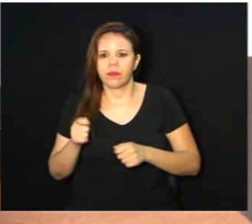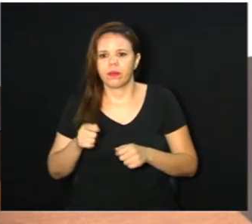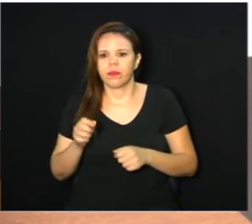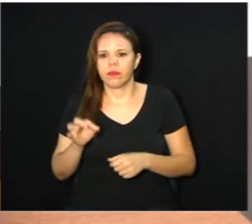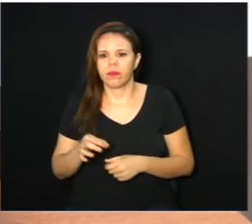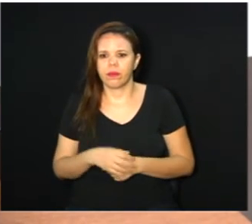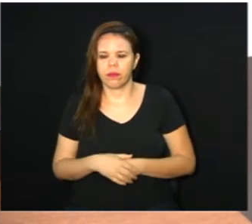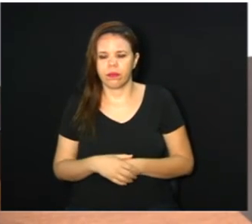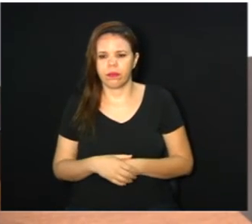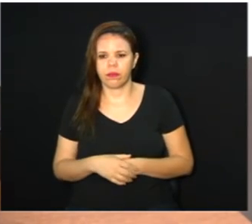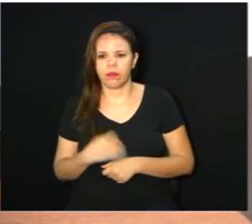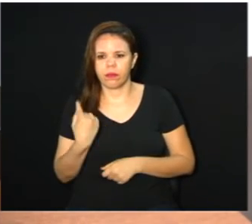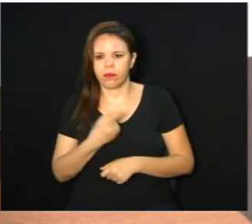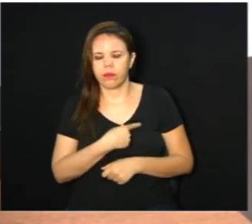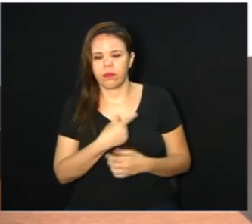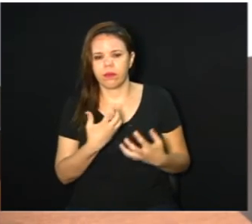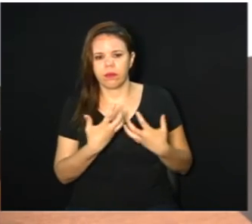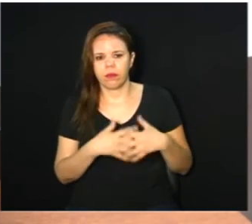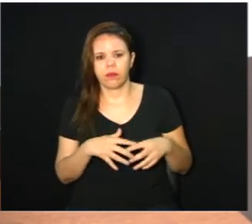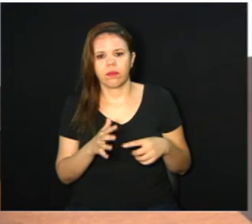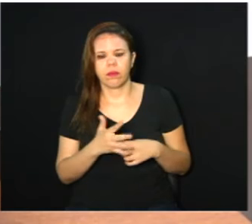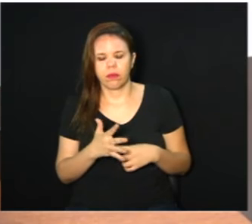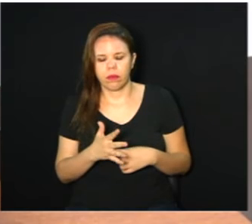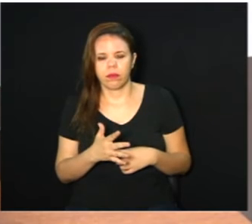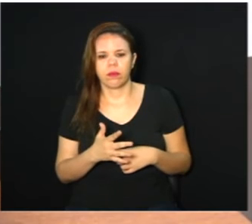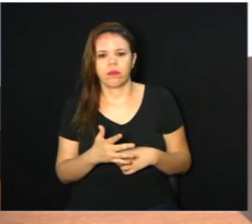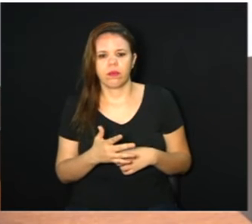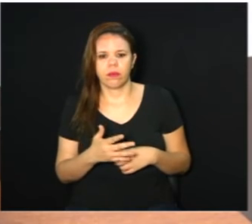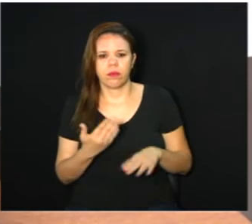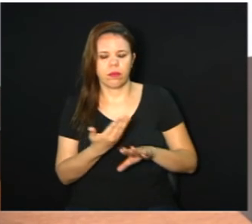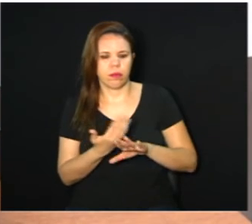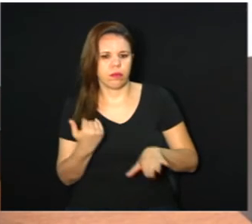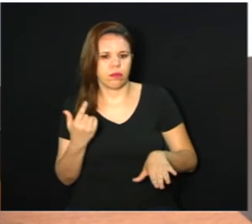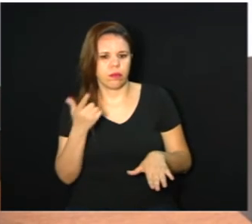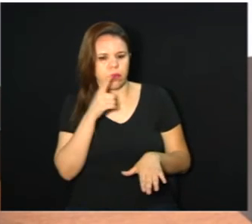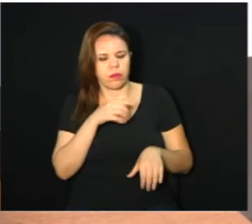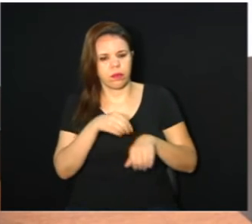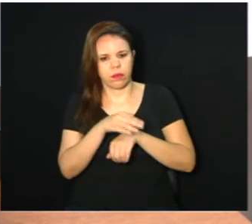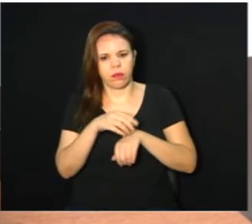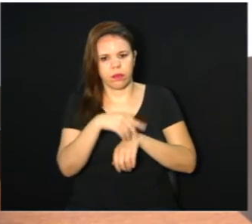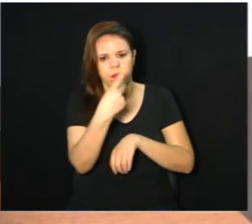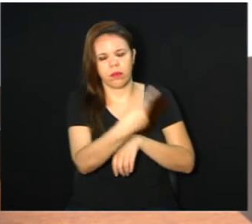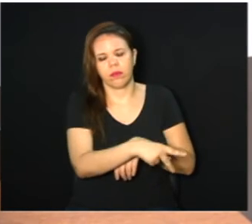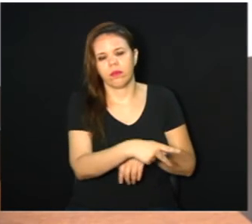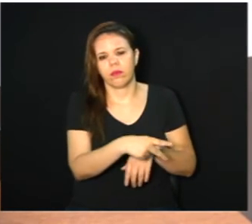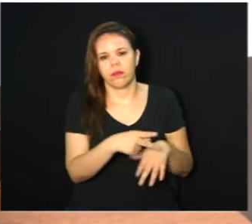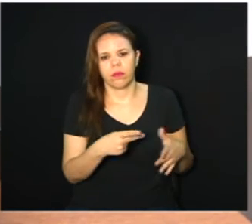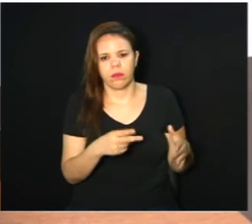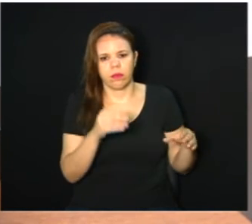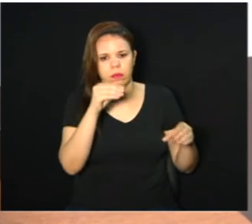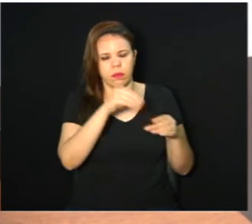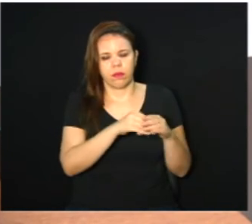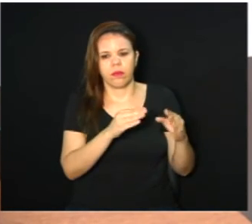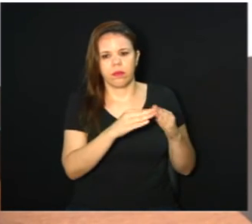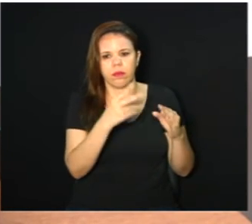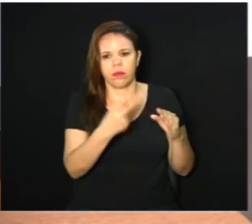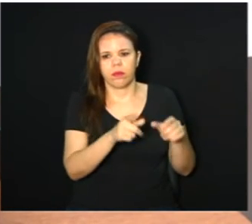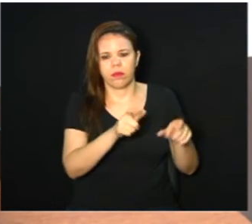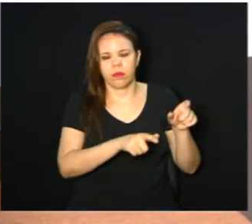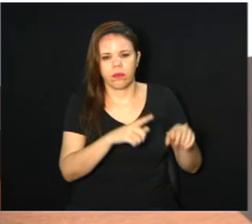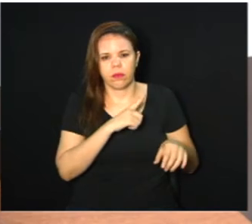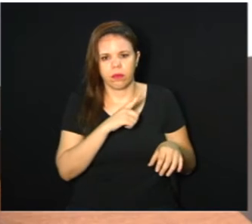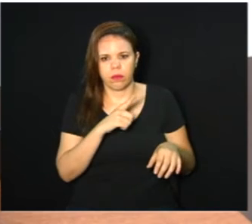que o nosso equipamento de desagregação do consumo consegue fornecer para ele. Porque dentro da residência o consumidor tem